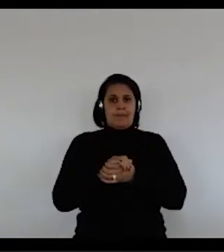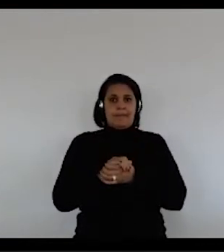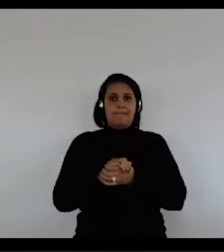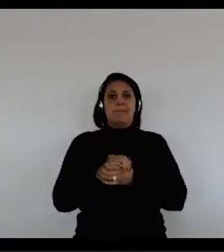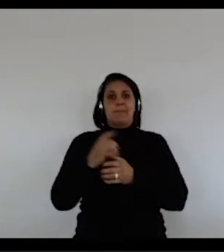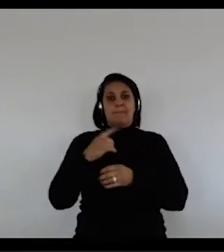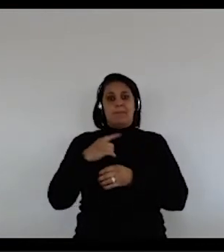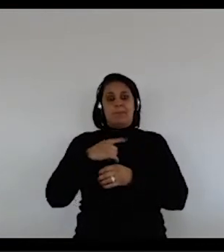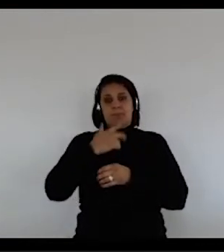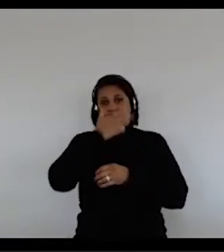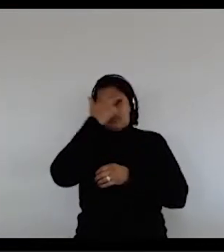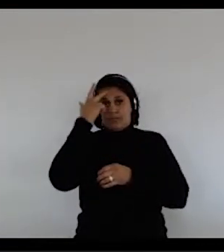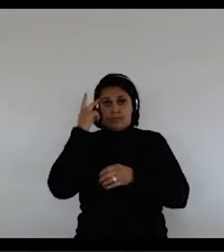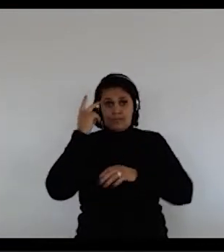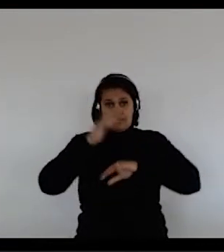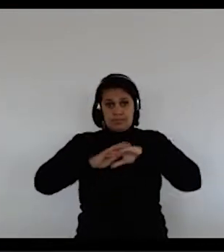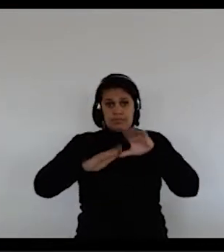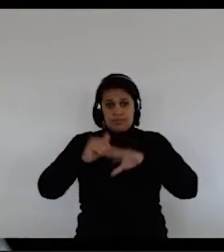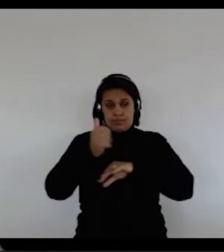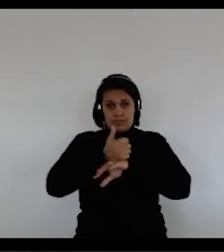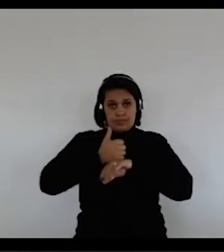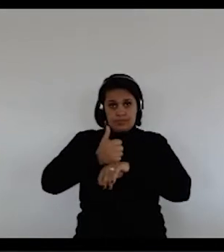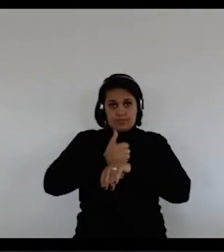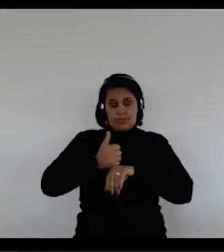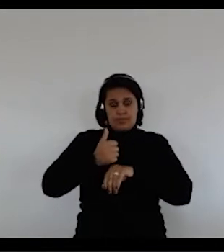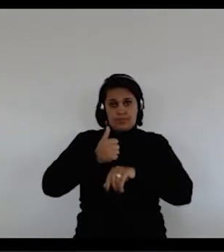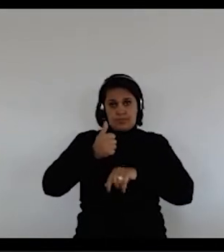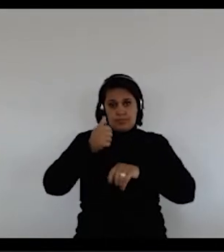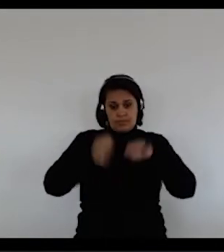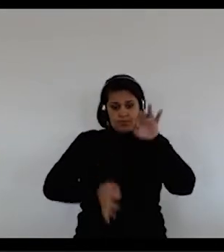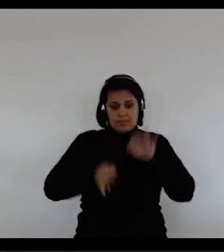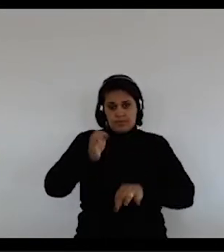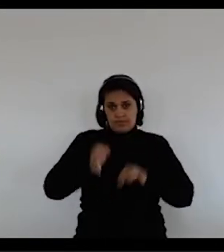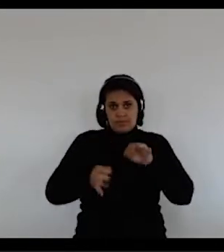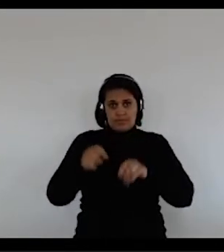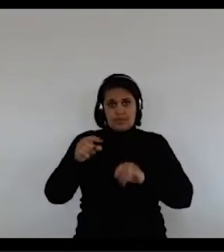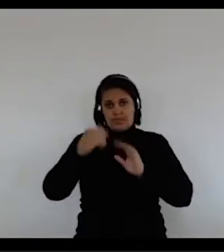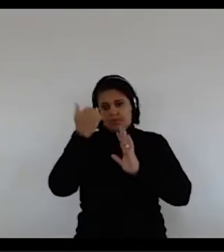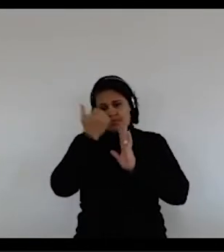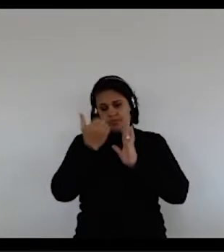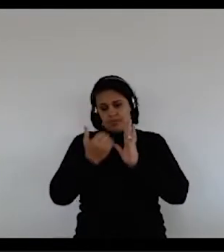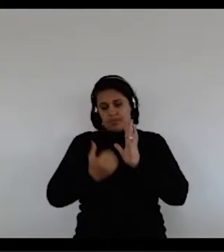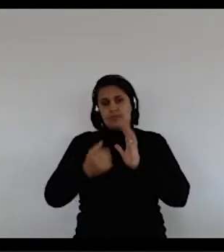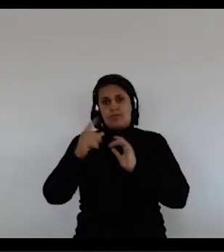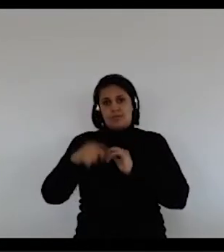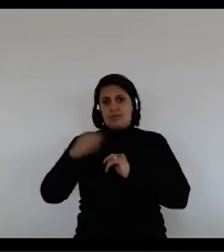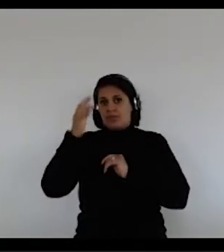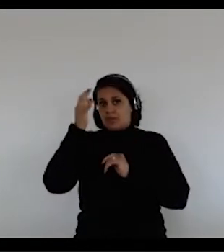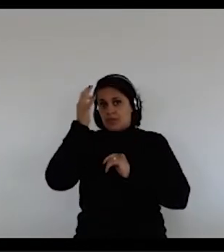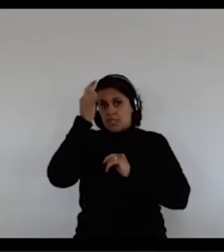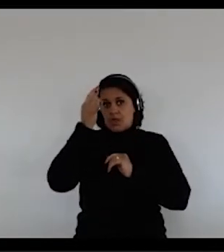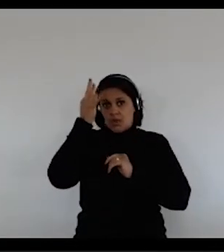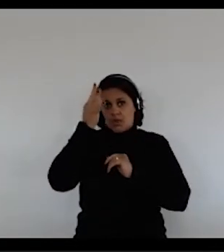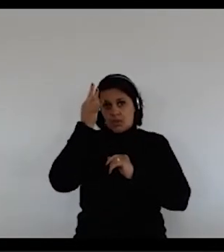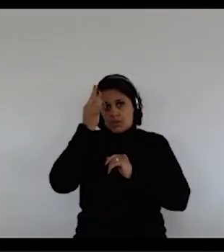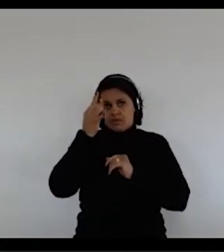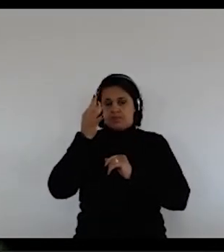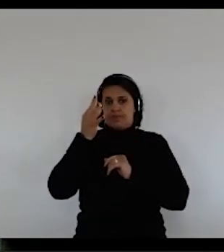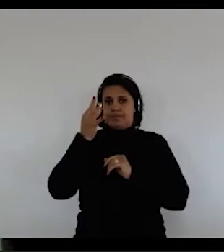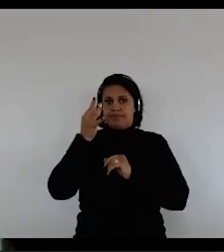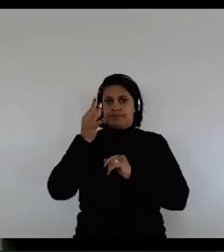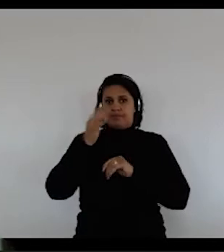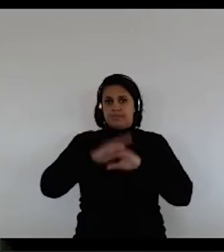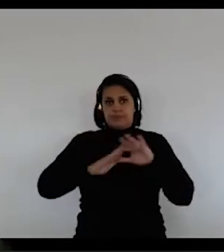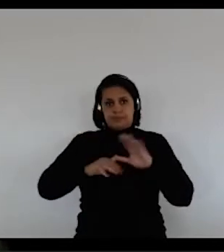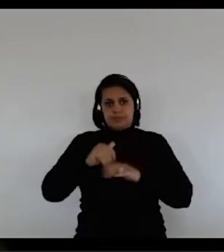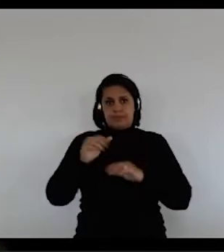profissionais da justiça, essa norma vai ser mais teórica que prática, porque muitos